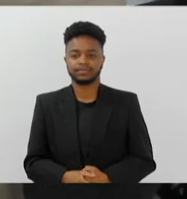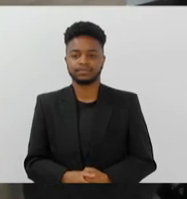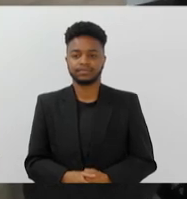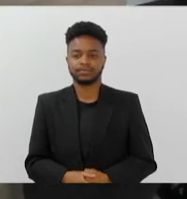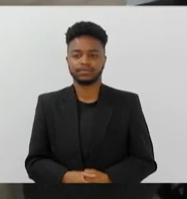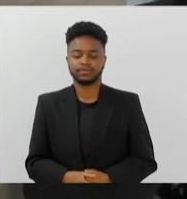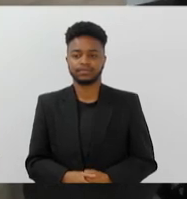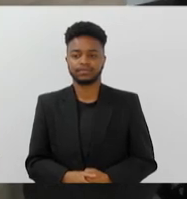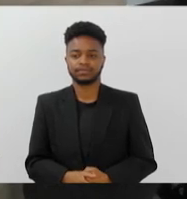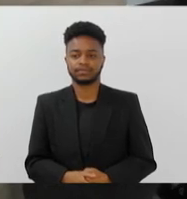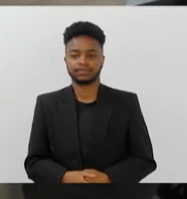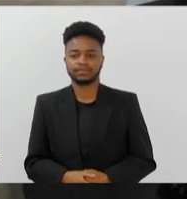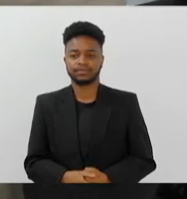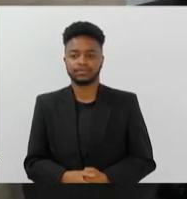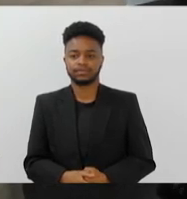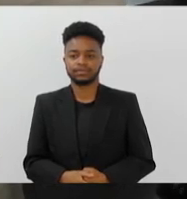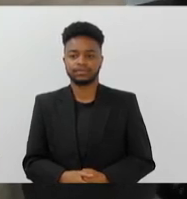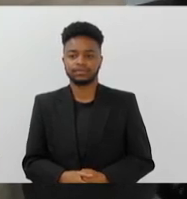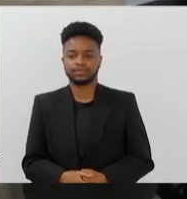eu.